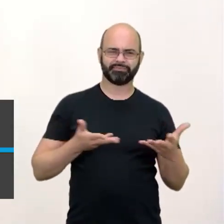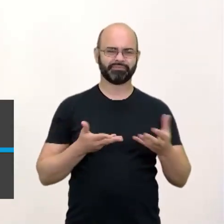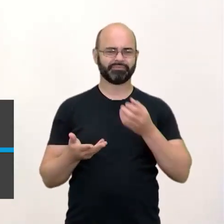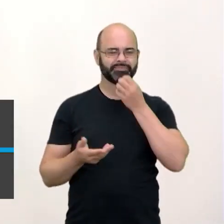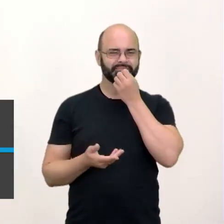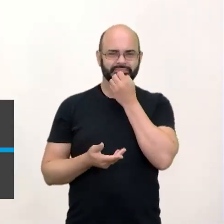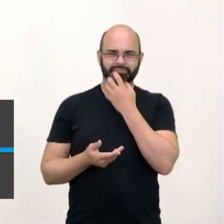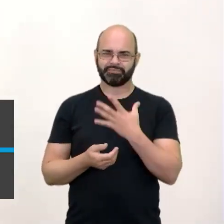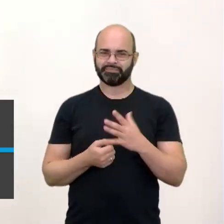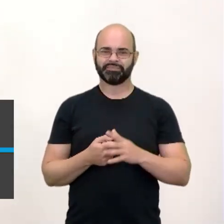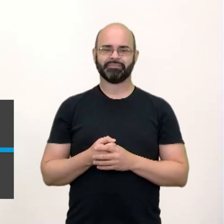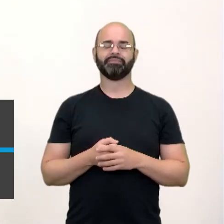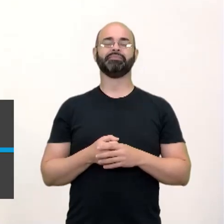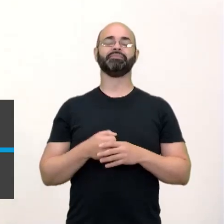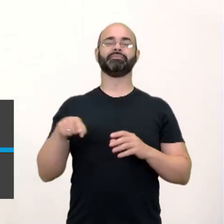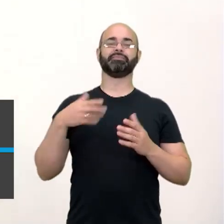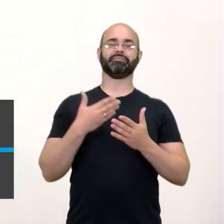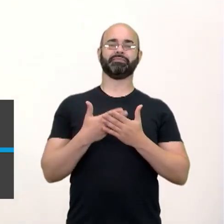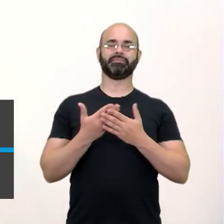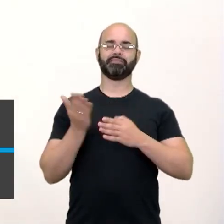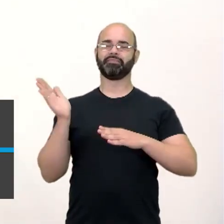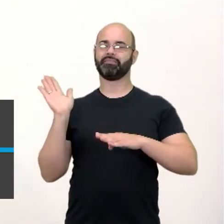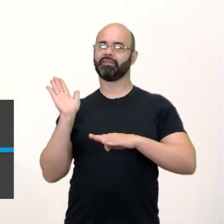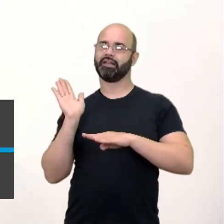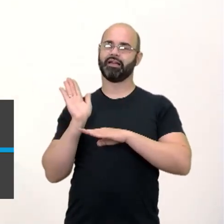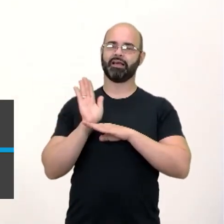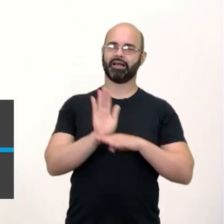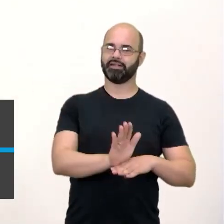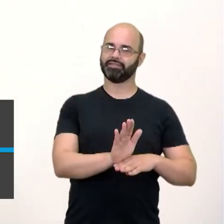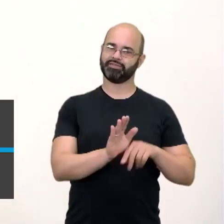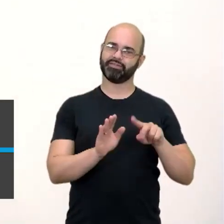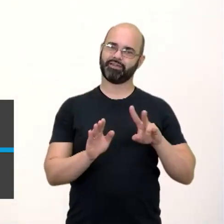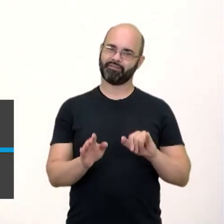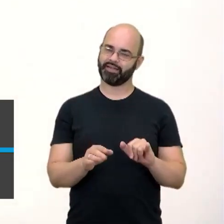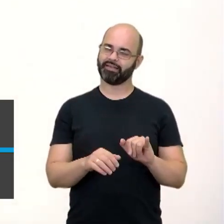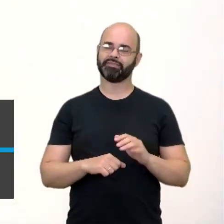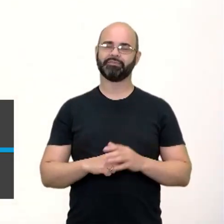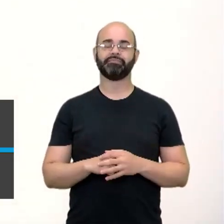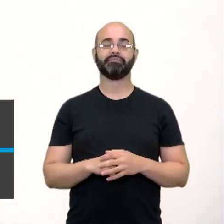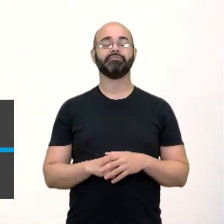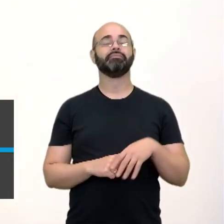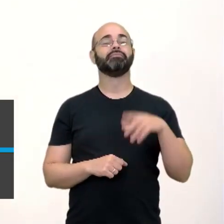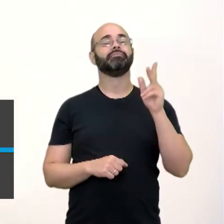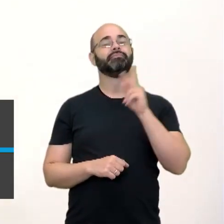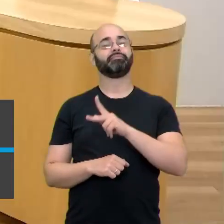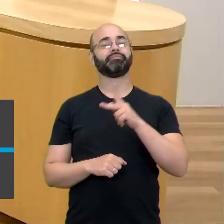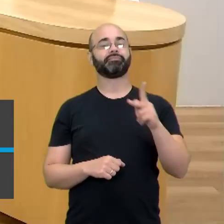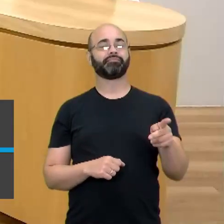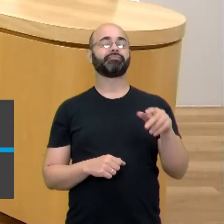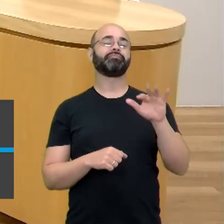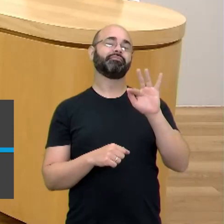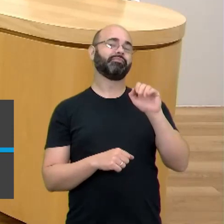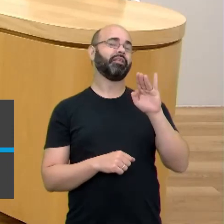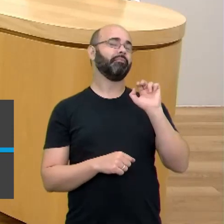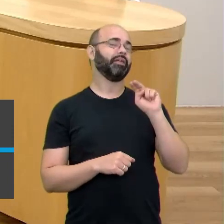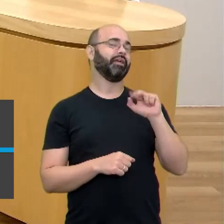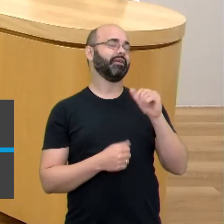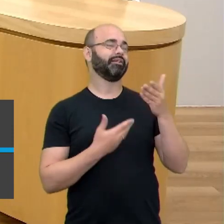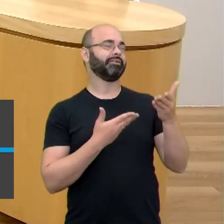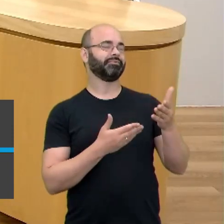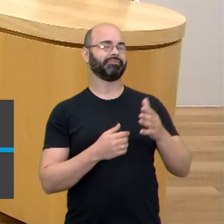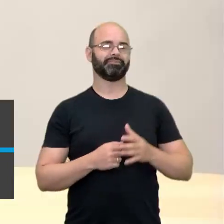a copilotagem da aula e nos ajudar nos esclarecimentos. Seja muito bem-vinda, professora Fabiana.